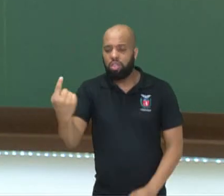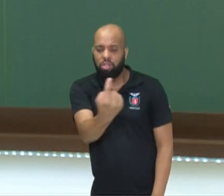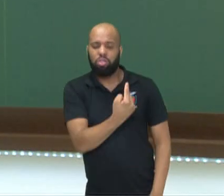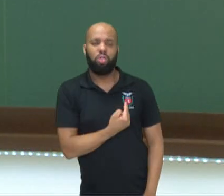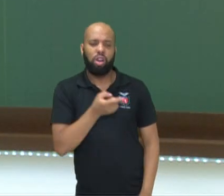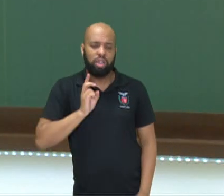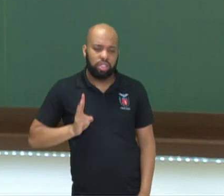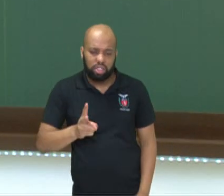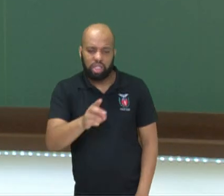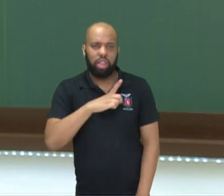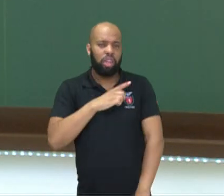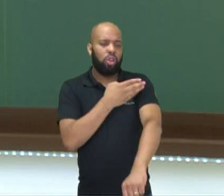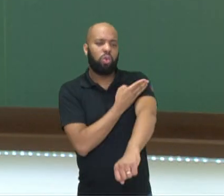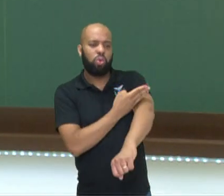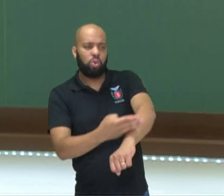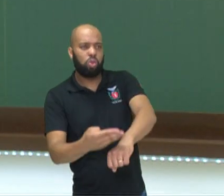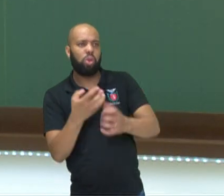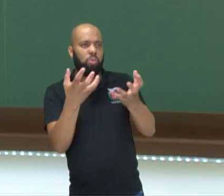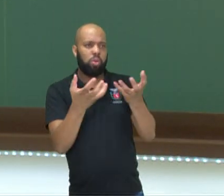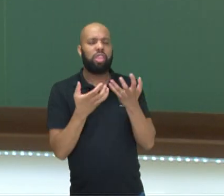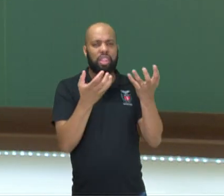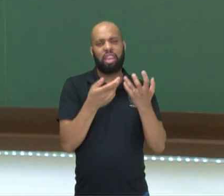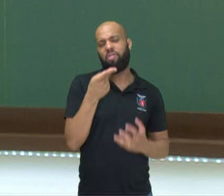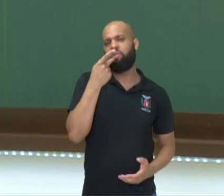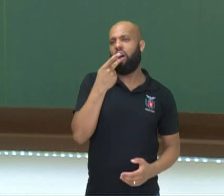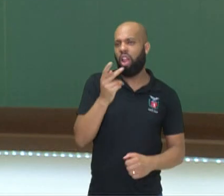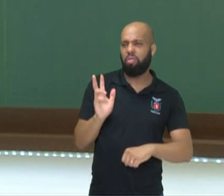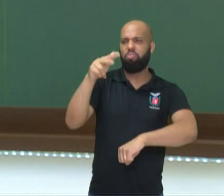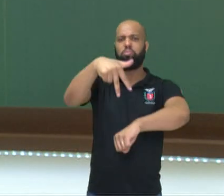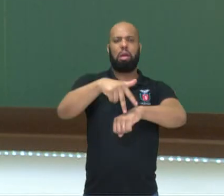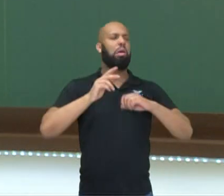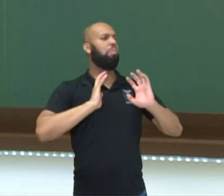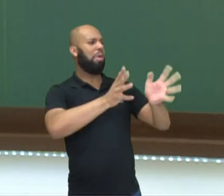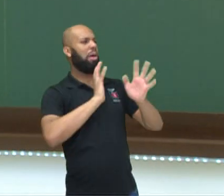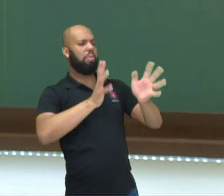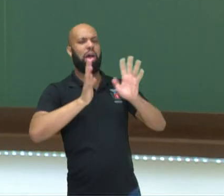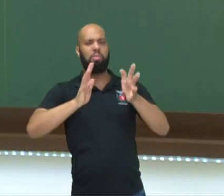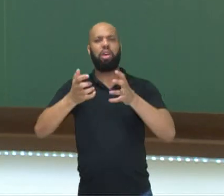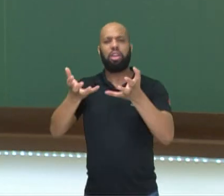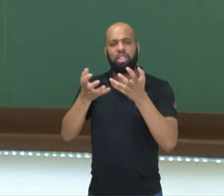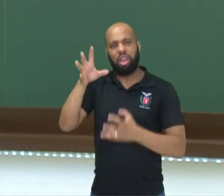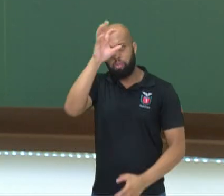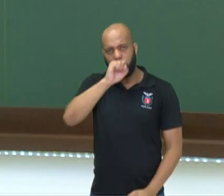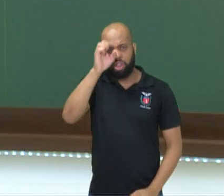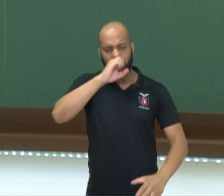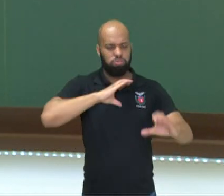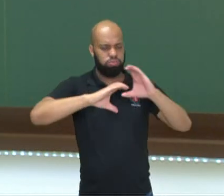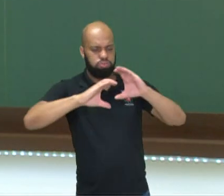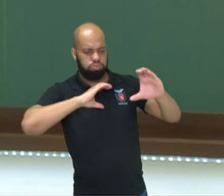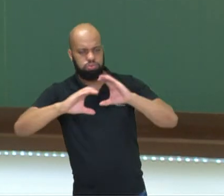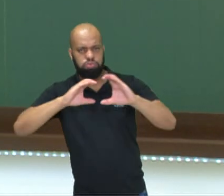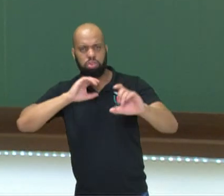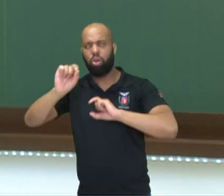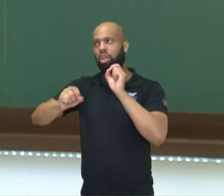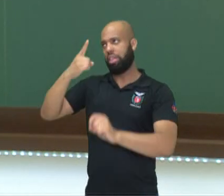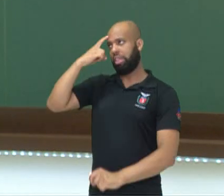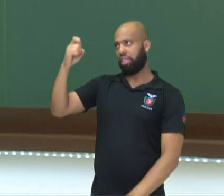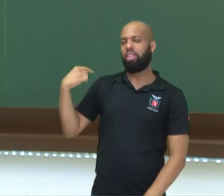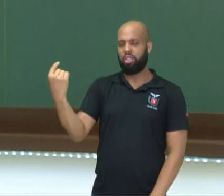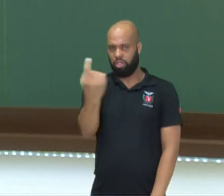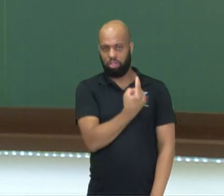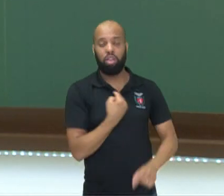estamos acostumados a querer falar, aprender a falar bem, aprender a comunicar as nossas próprias